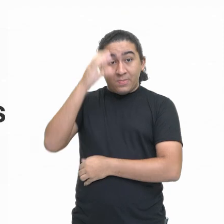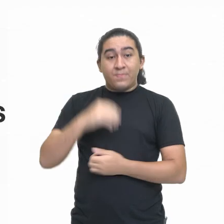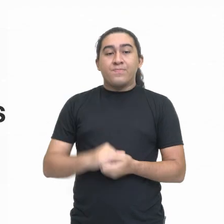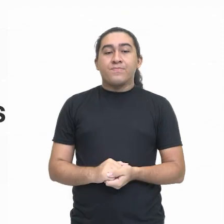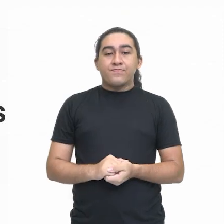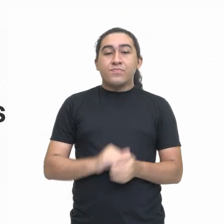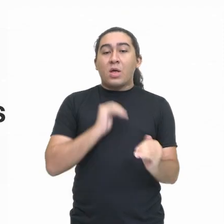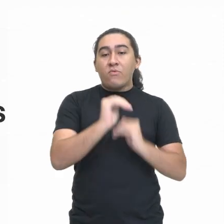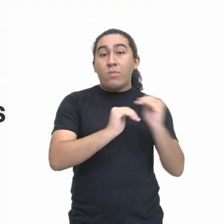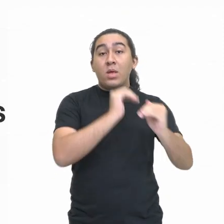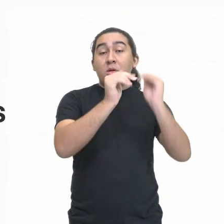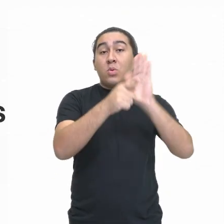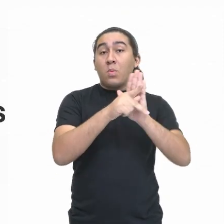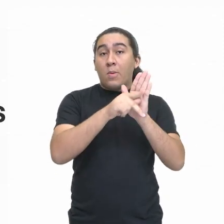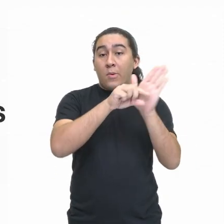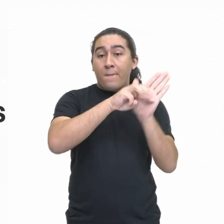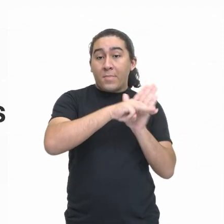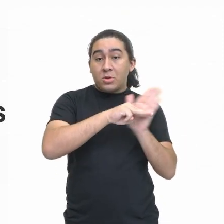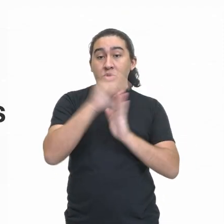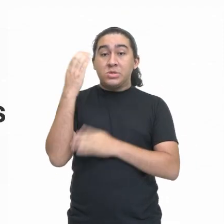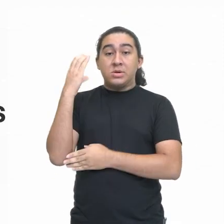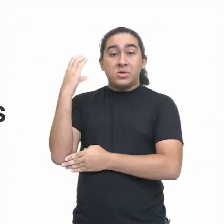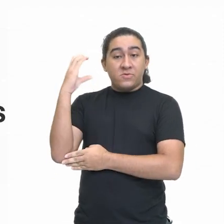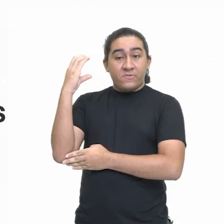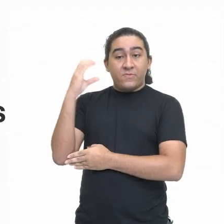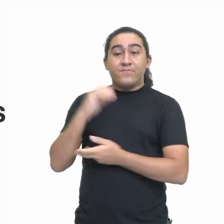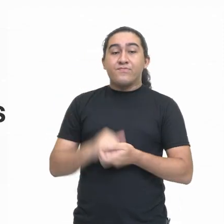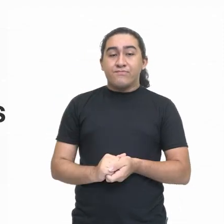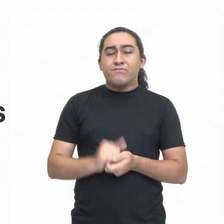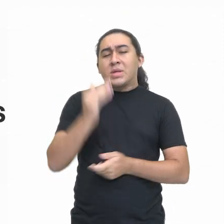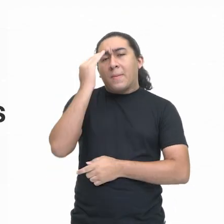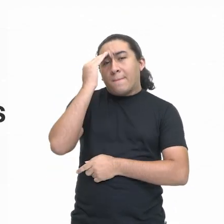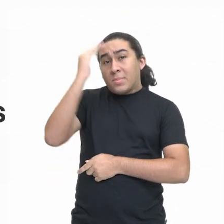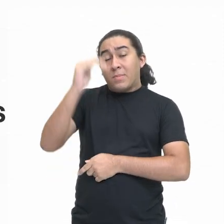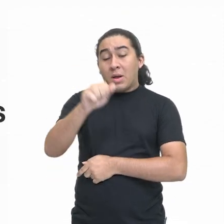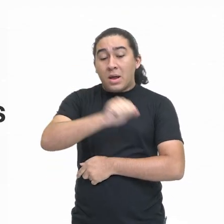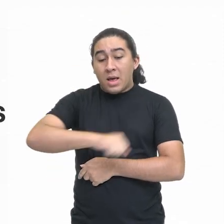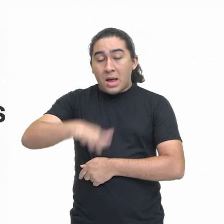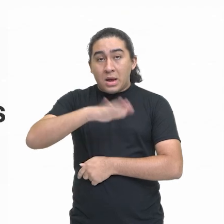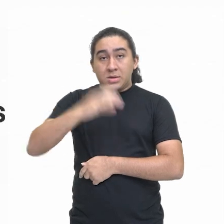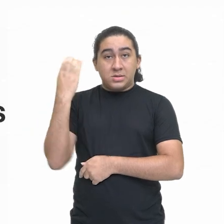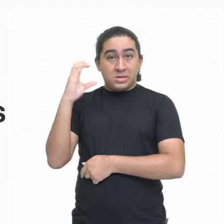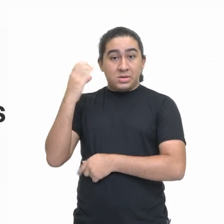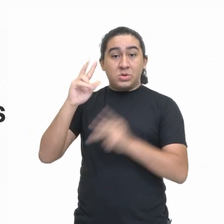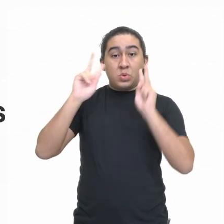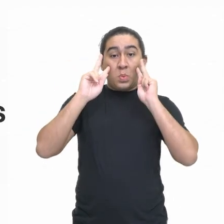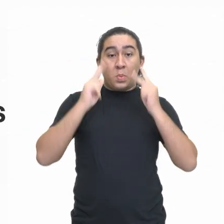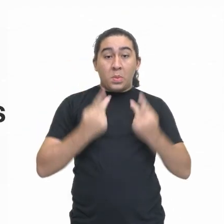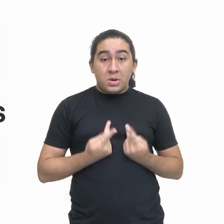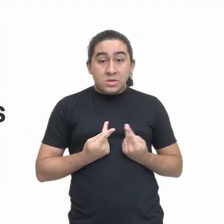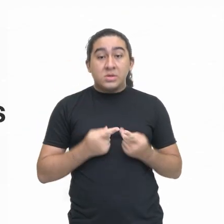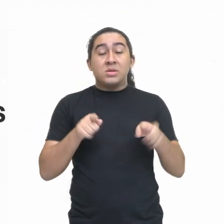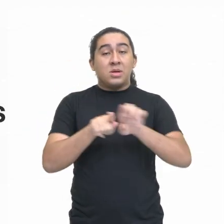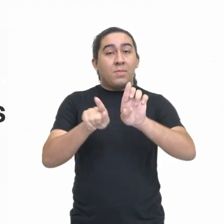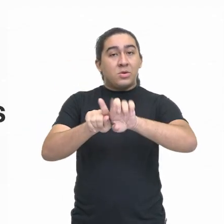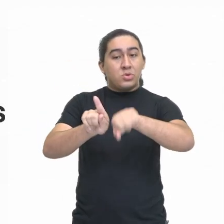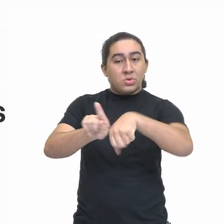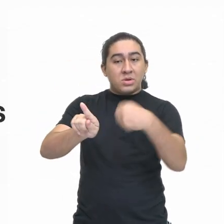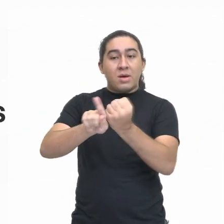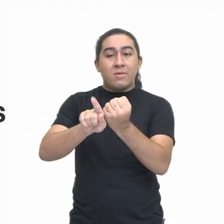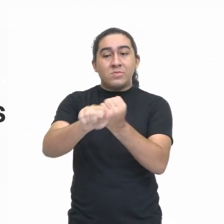conhecimento. Desenvolvimento do método científico, sobretudo na área de ciências humanas